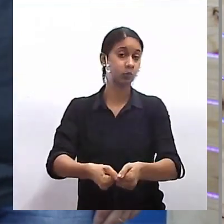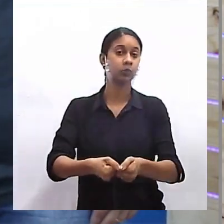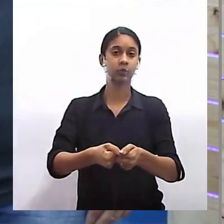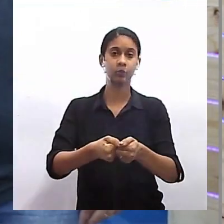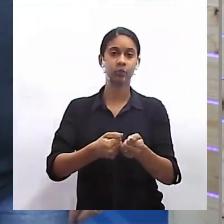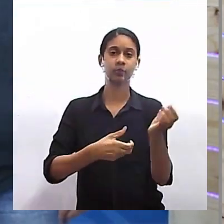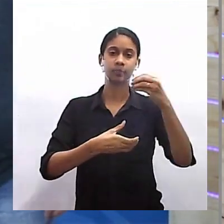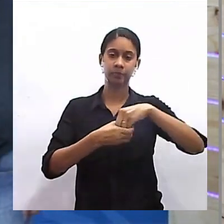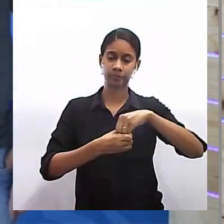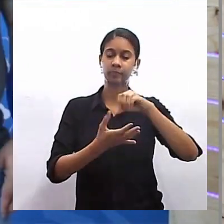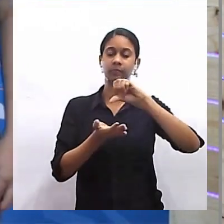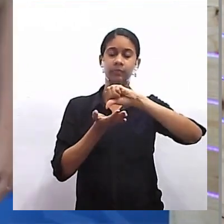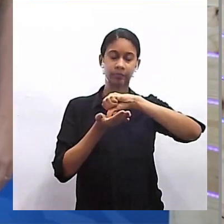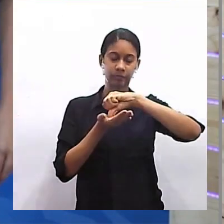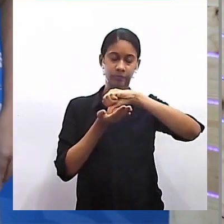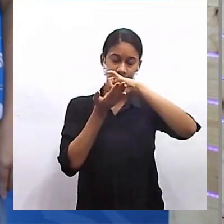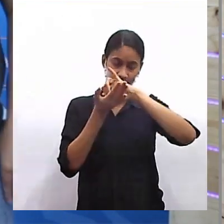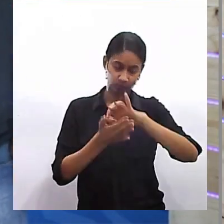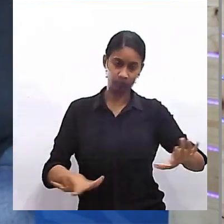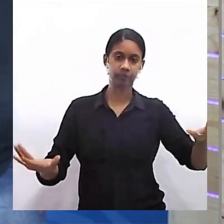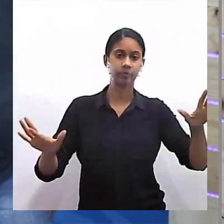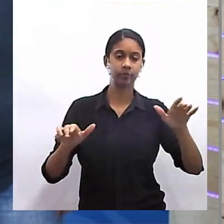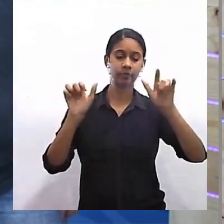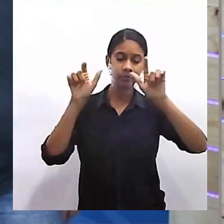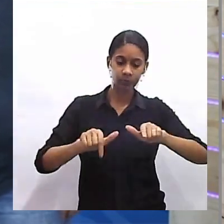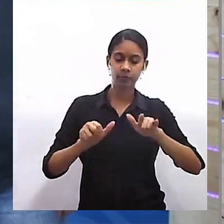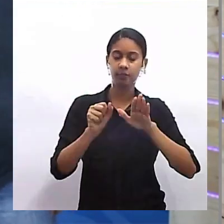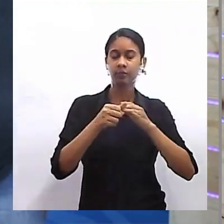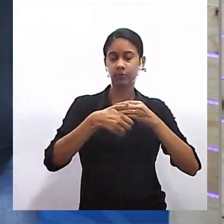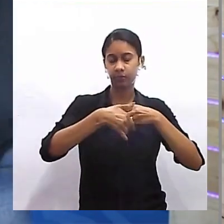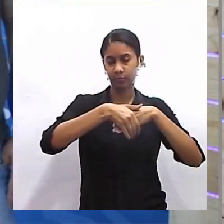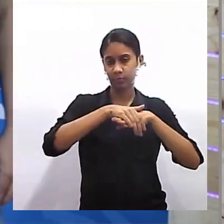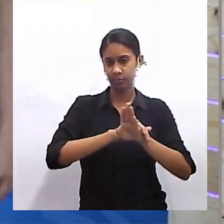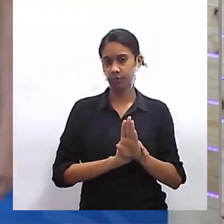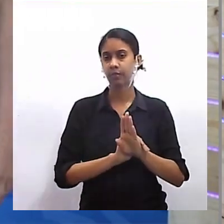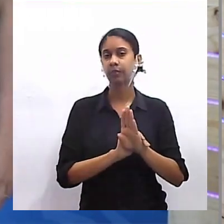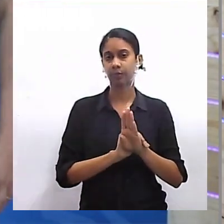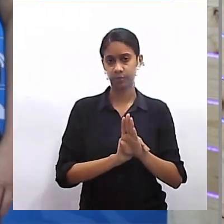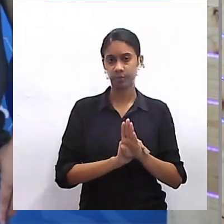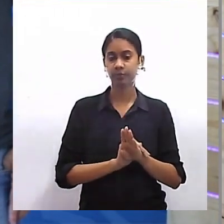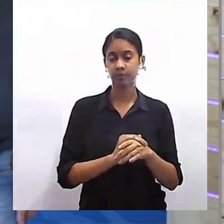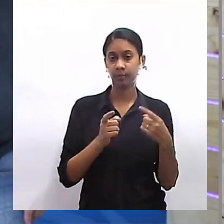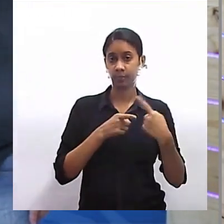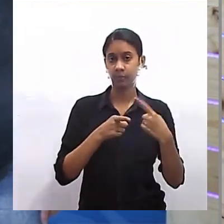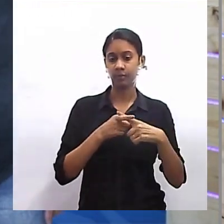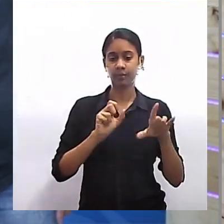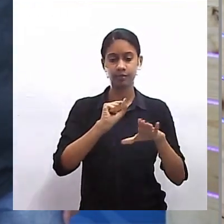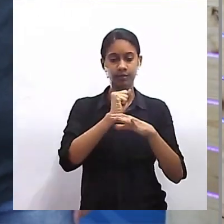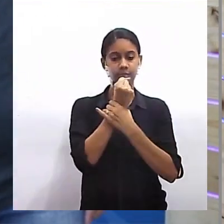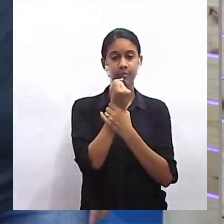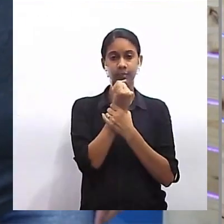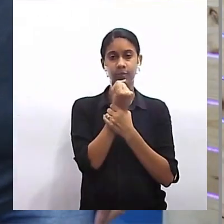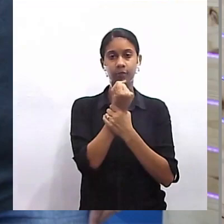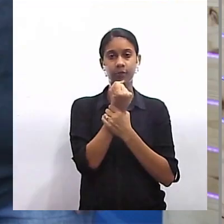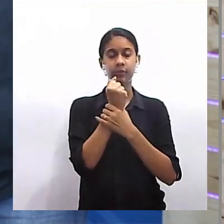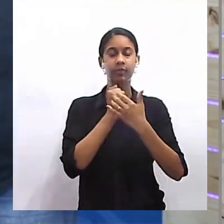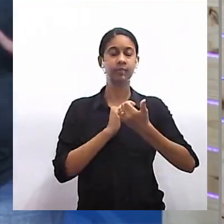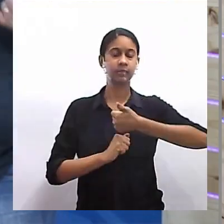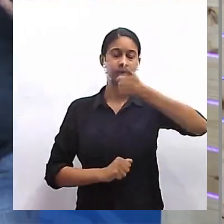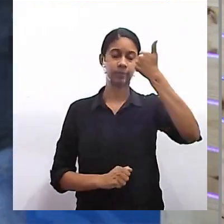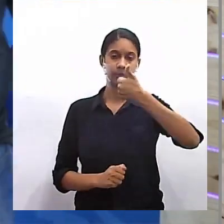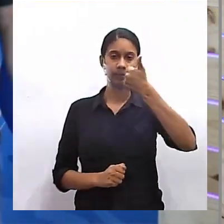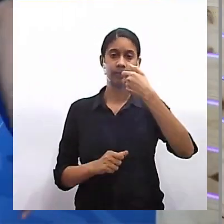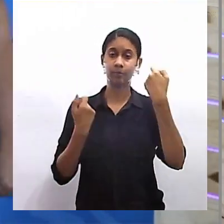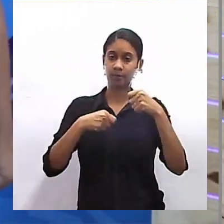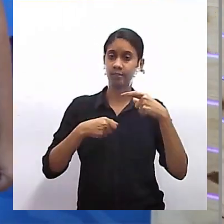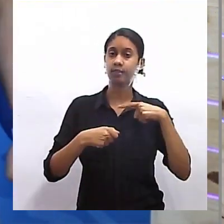CD, todo armazém. Então, segurança ela é premissa básica. Segurança é número 1. Então, a gente tem que ter os